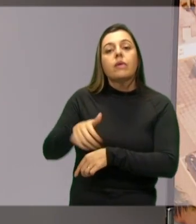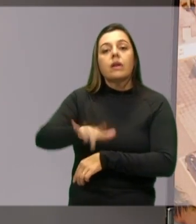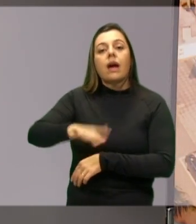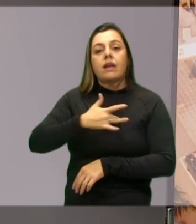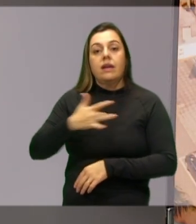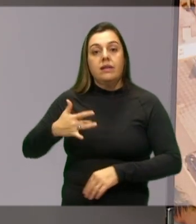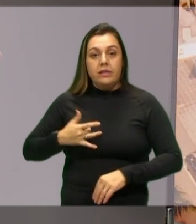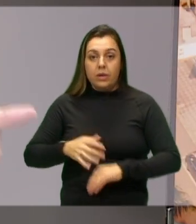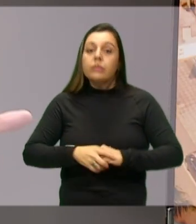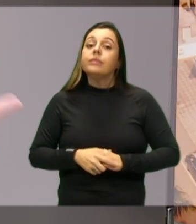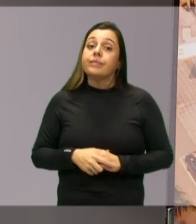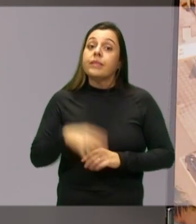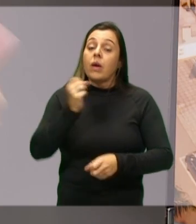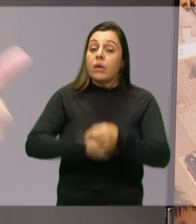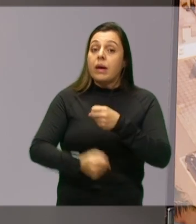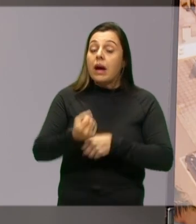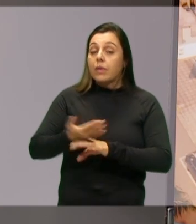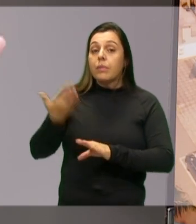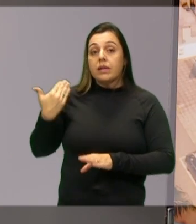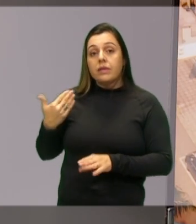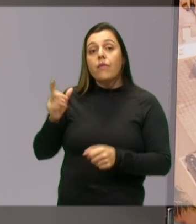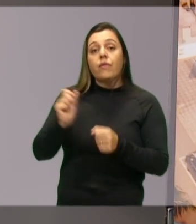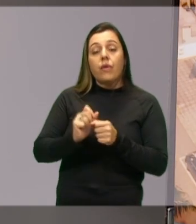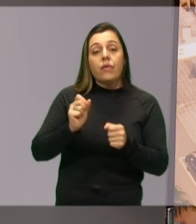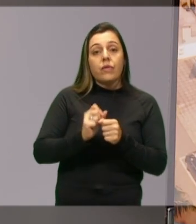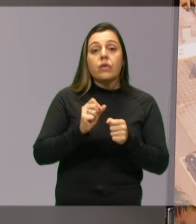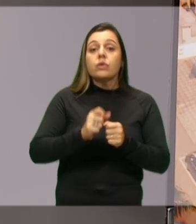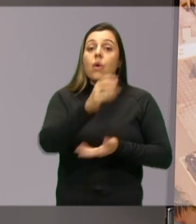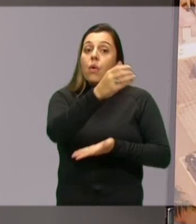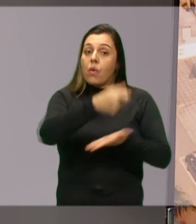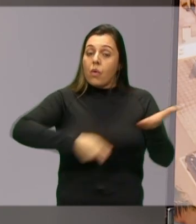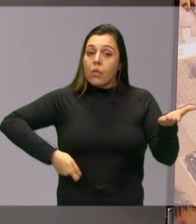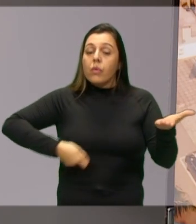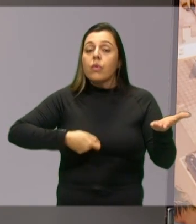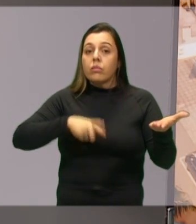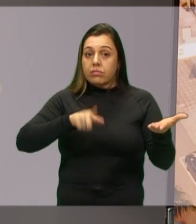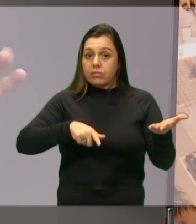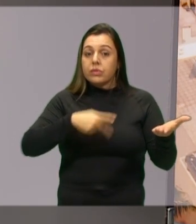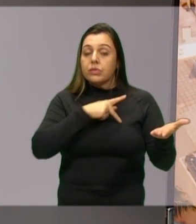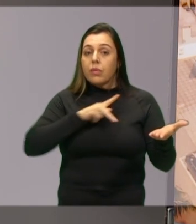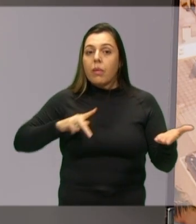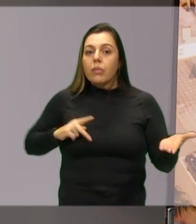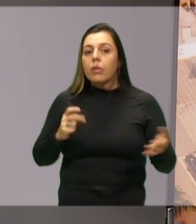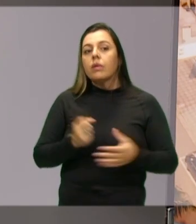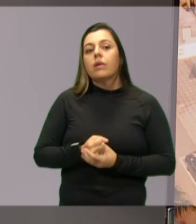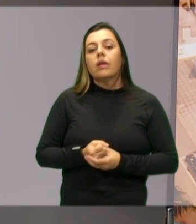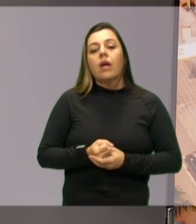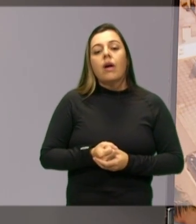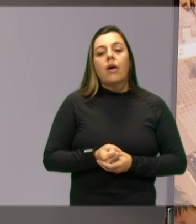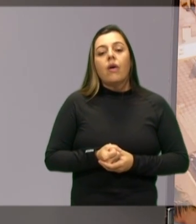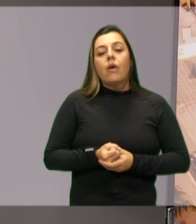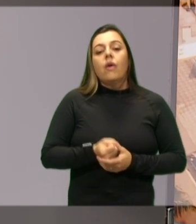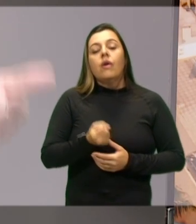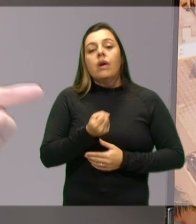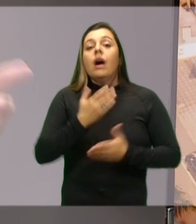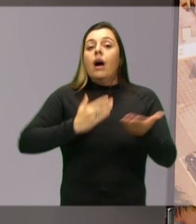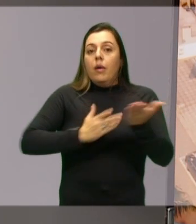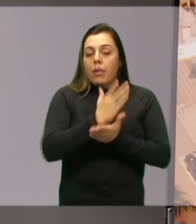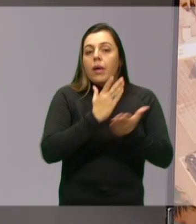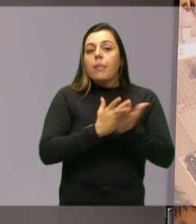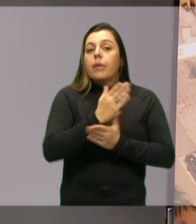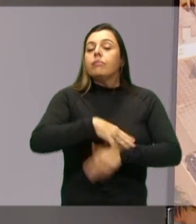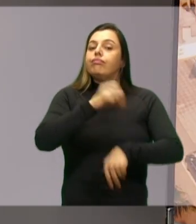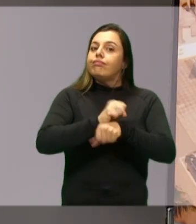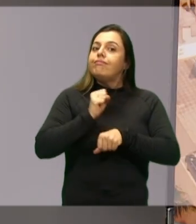de saúde. No ano passado foi feito um concurso público, muitos servidores foram aprovados e